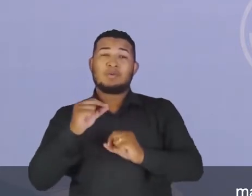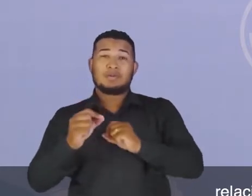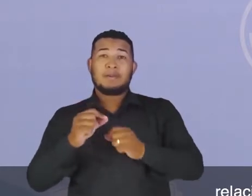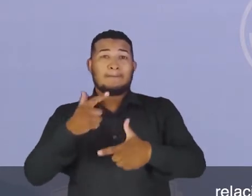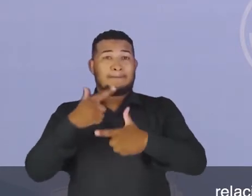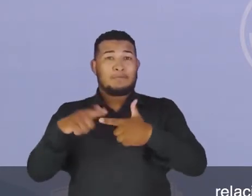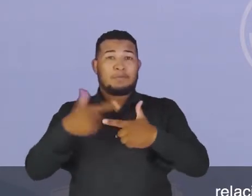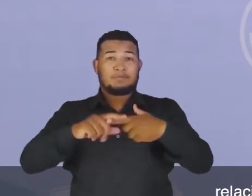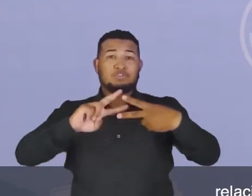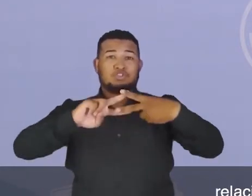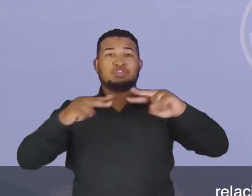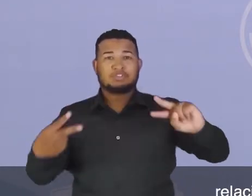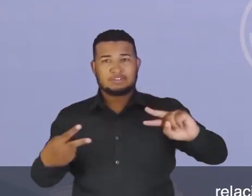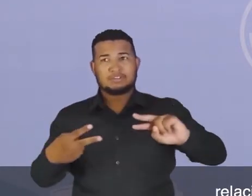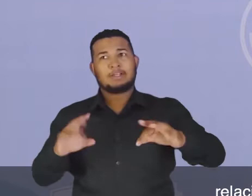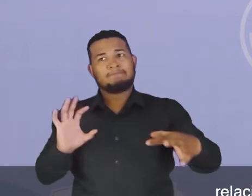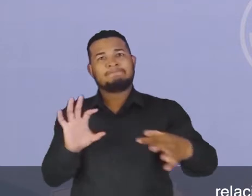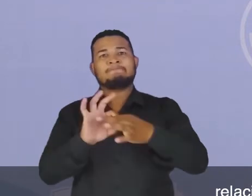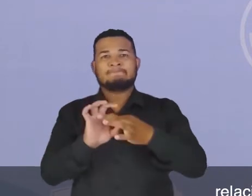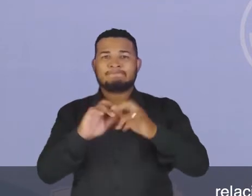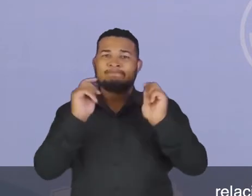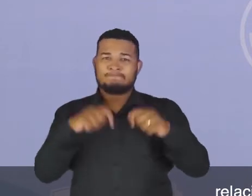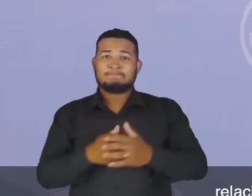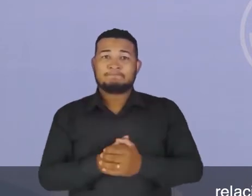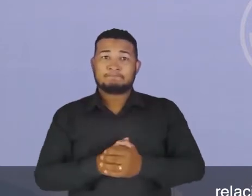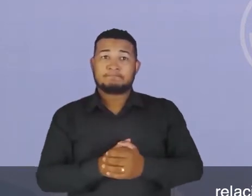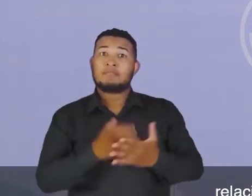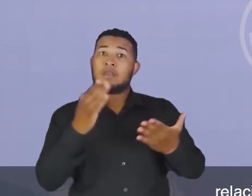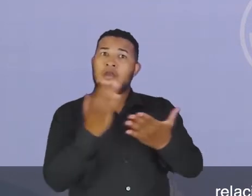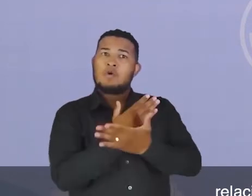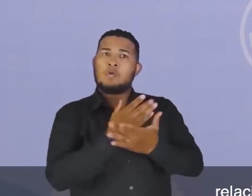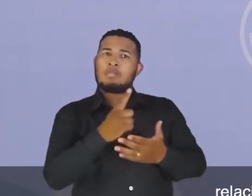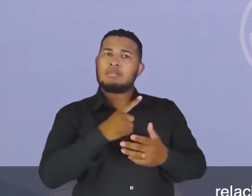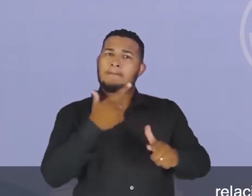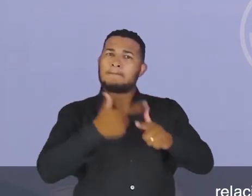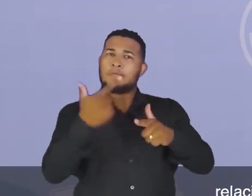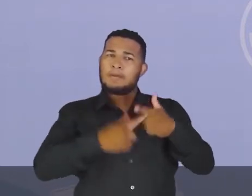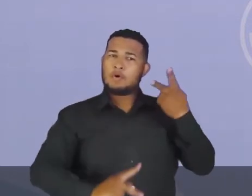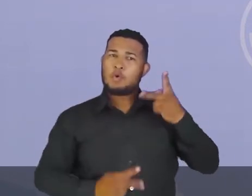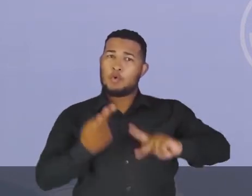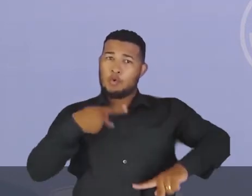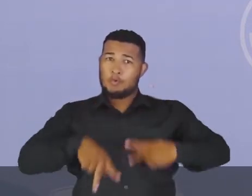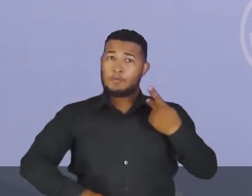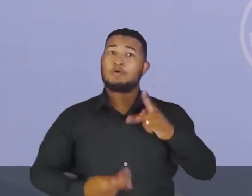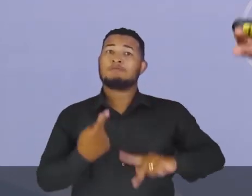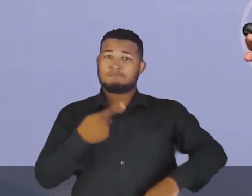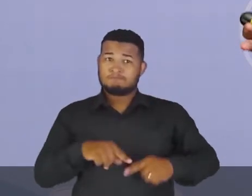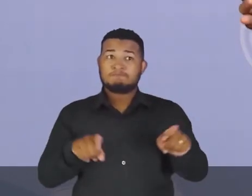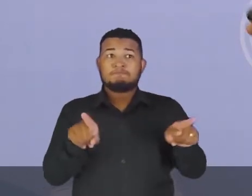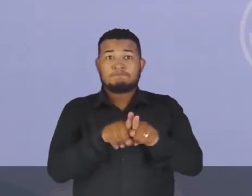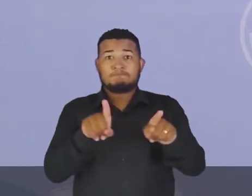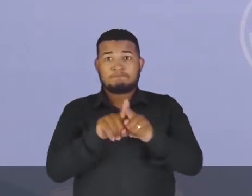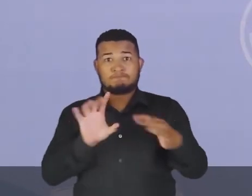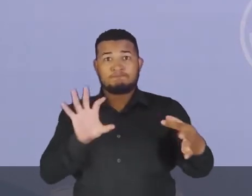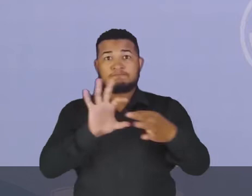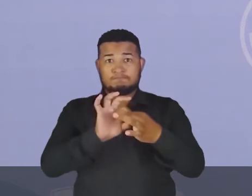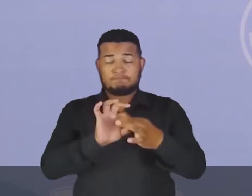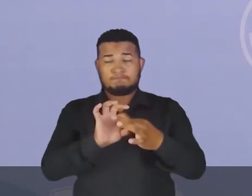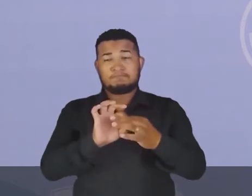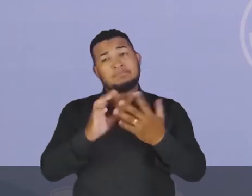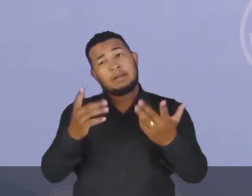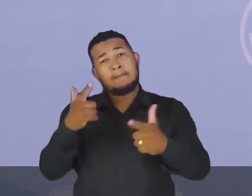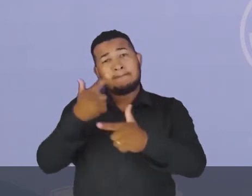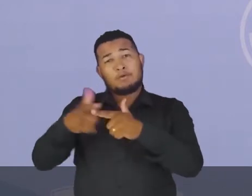diretamente relacionados à obesidade, algumas pessoas têm problemas hormonais diretamente relacionados à obesidade e alguns problemas